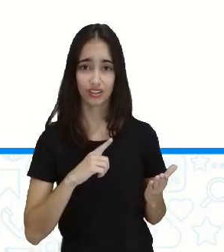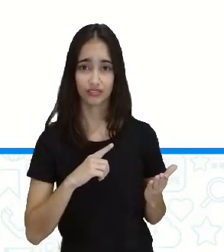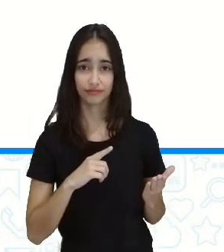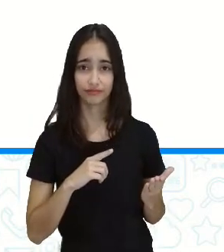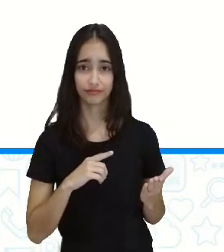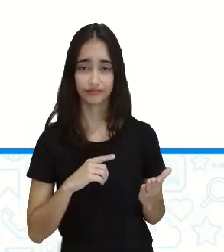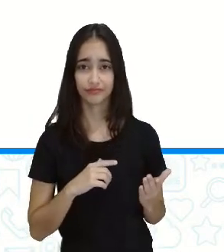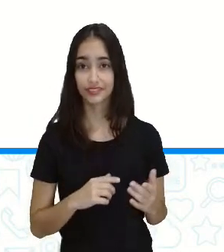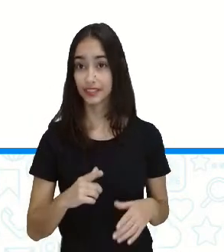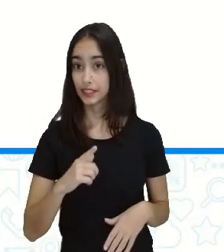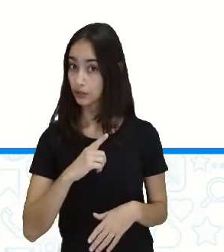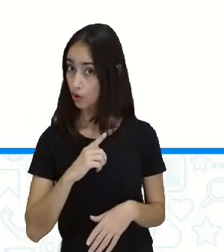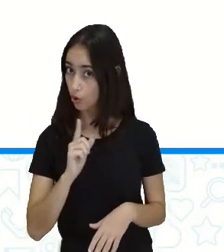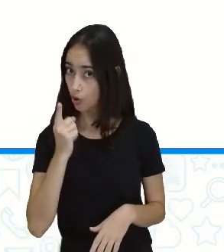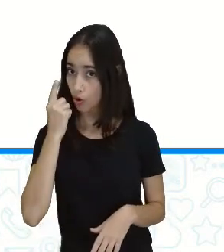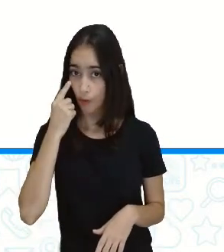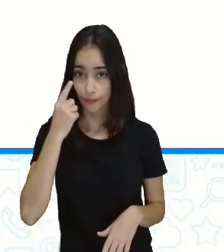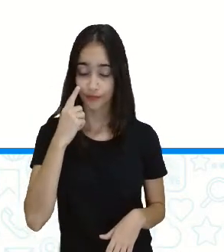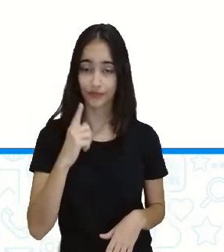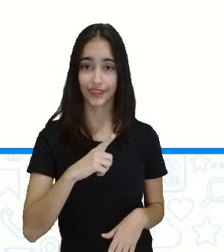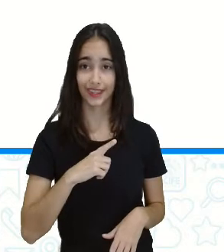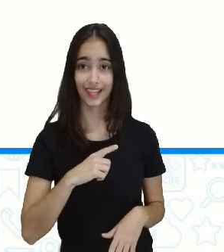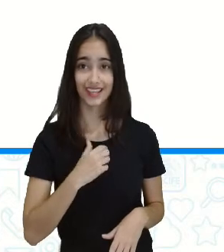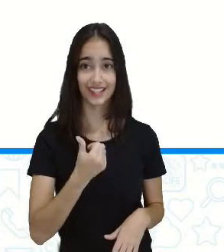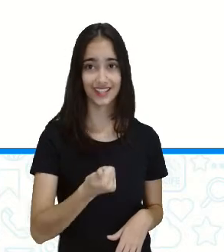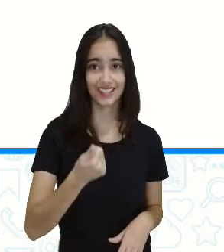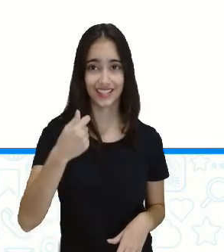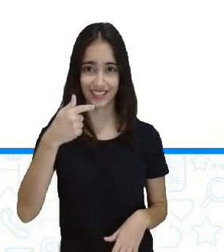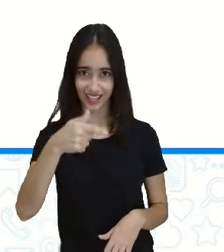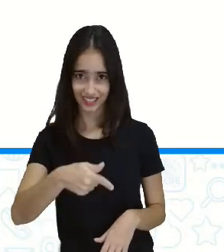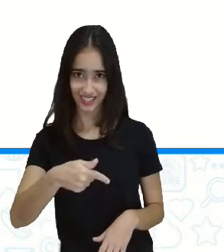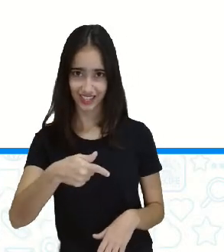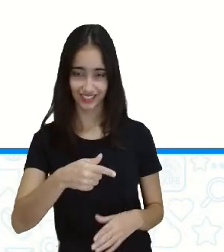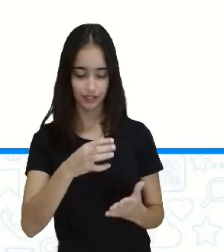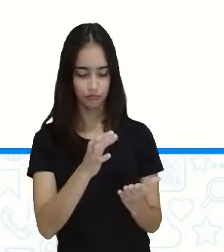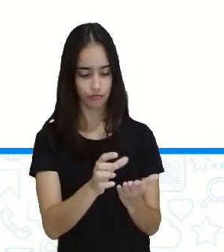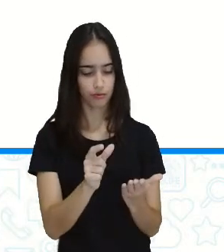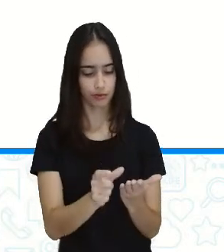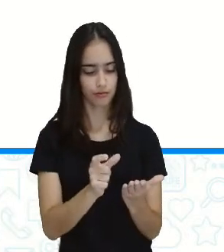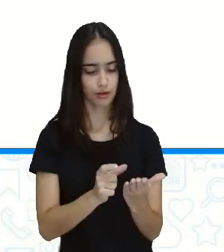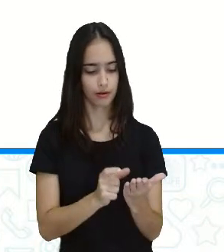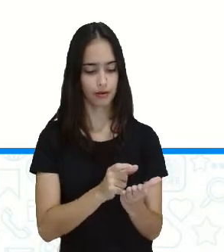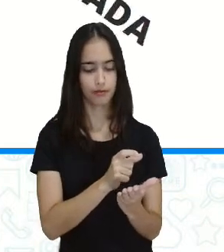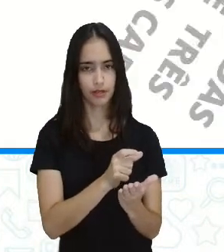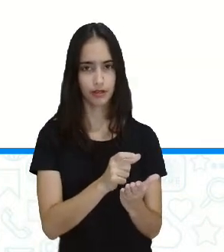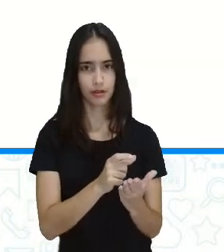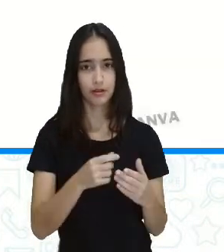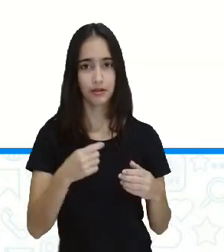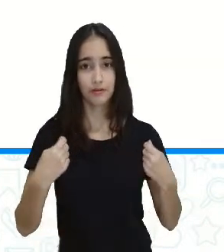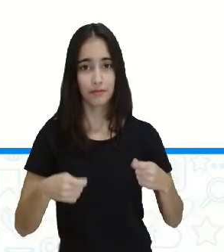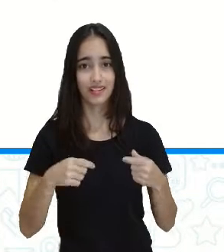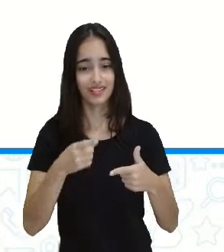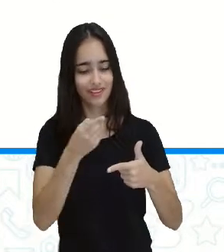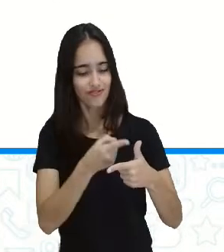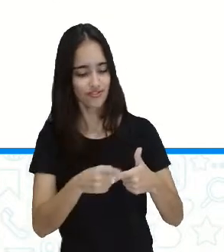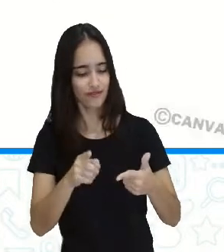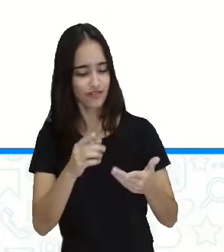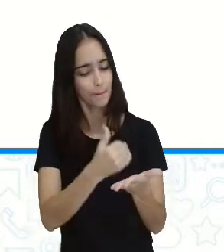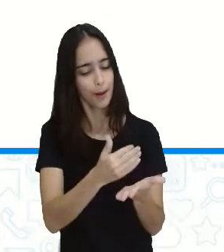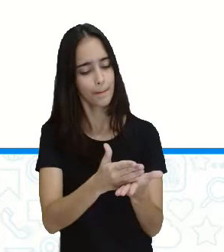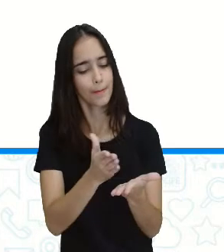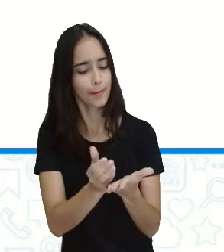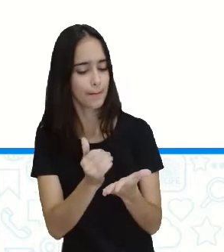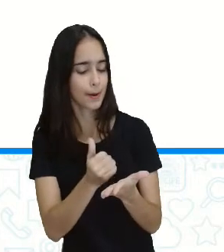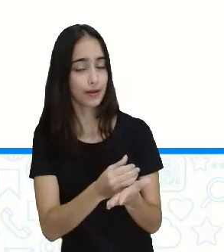vai dividir entre os 3 amigos. Com quantas figurinhas cada um vai ficar? Para isso, eu